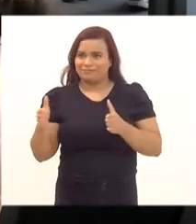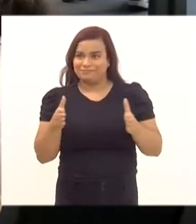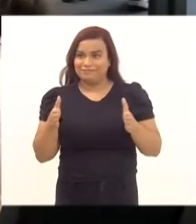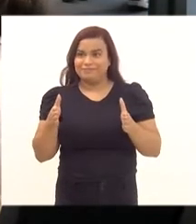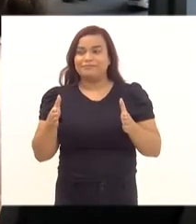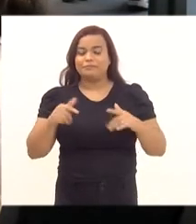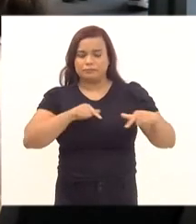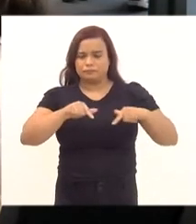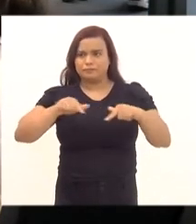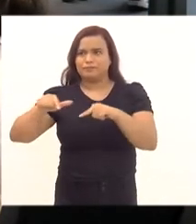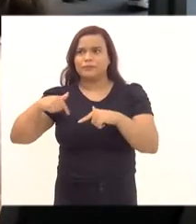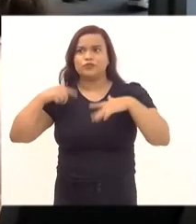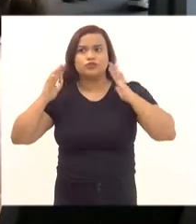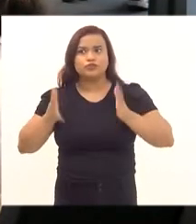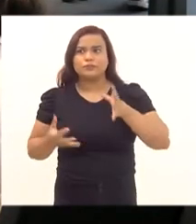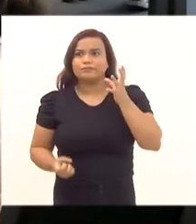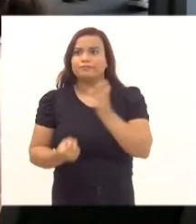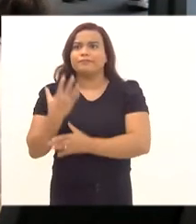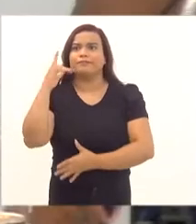uma